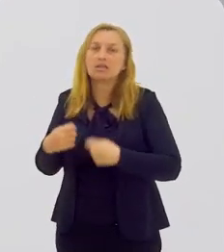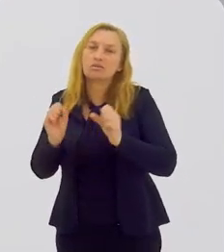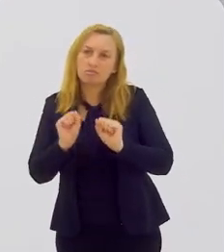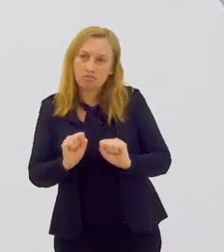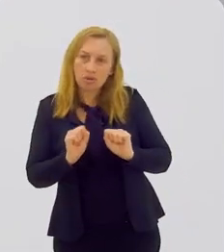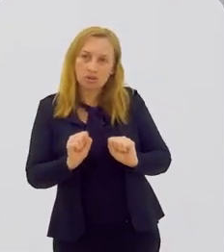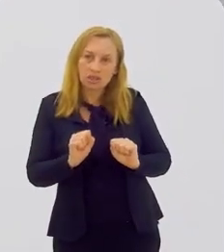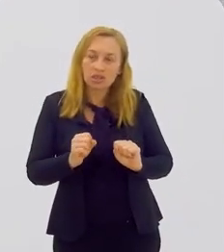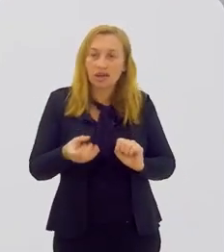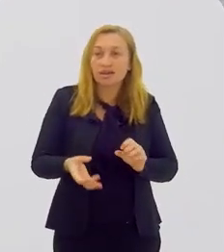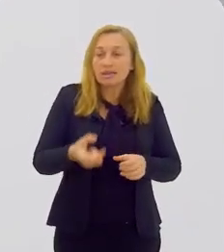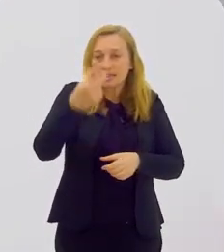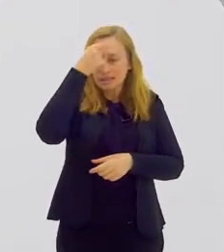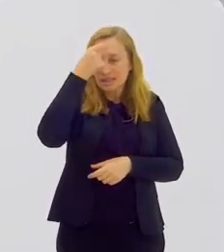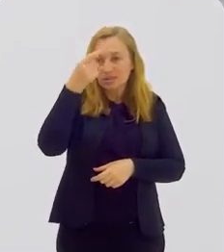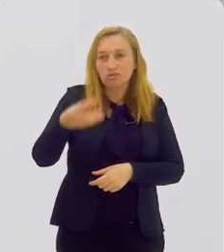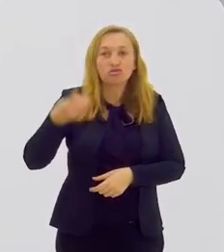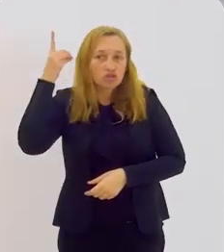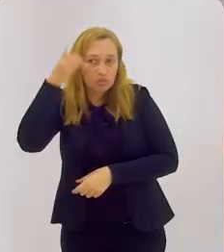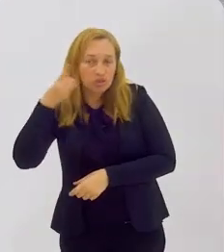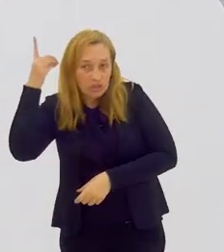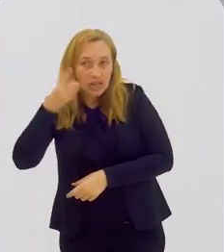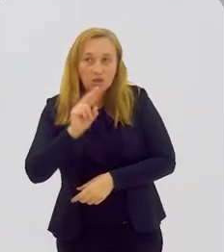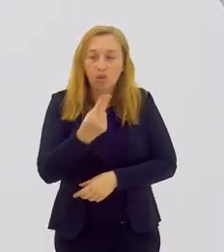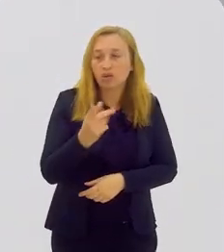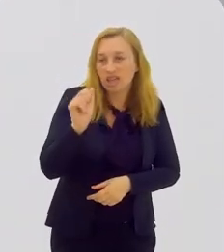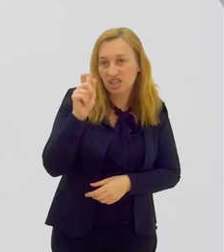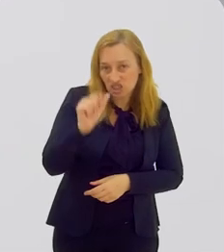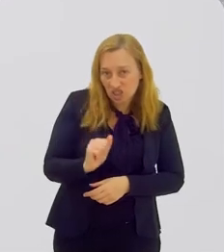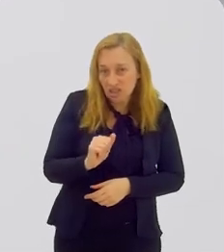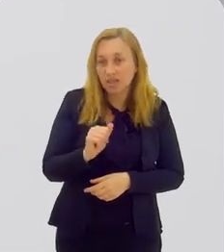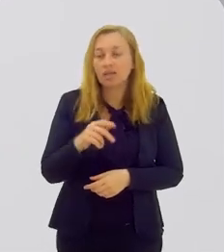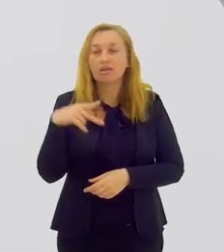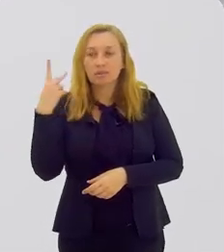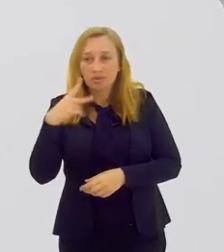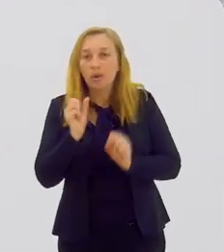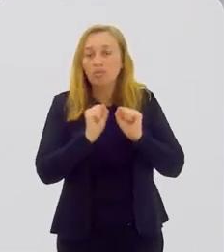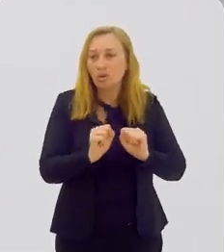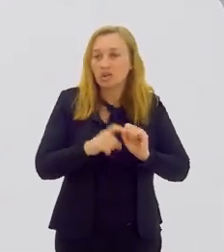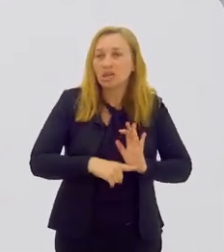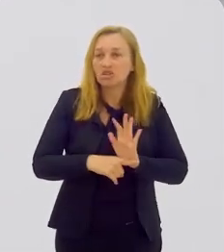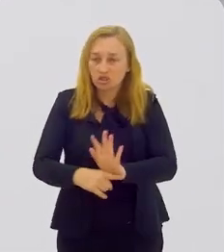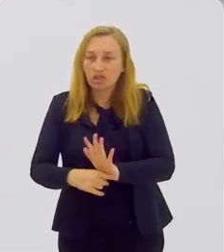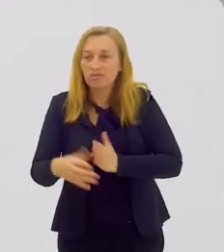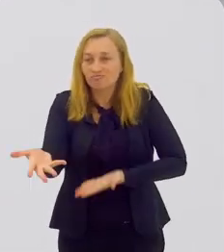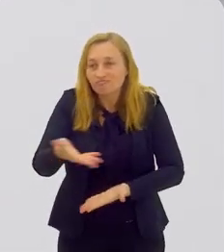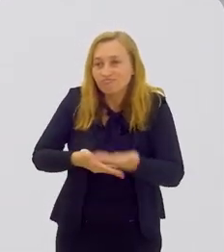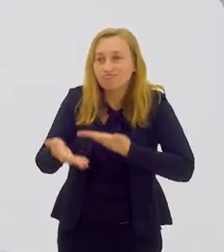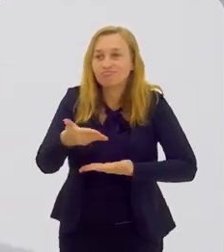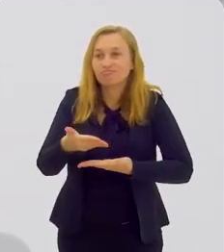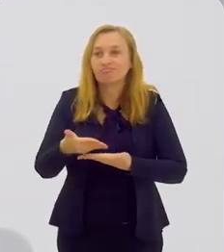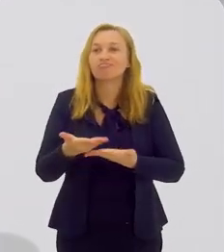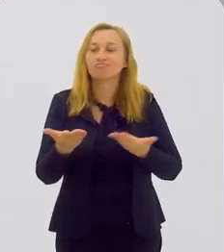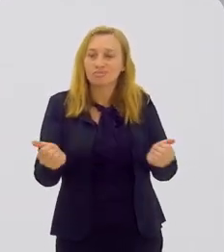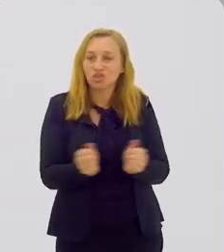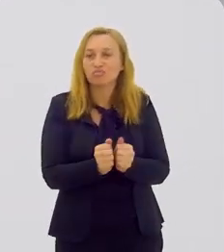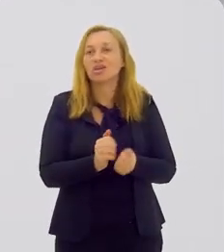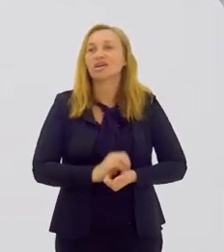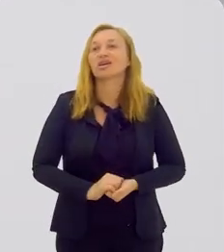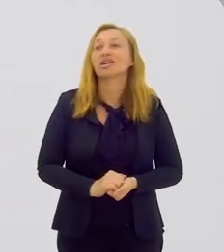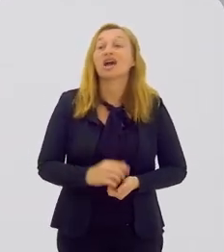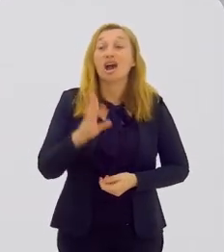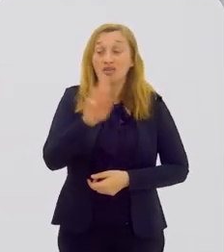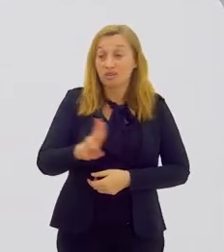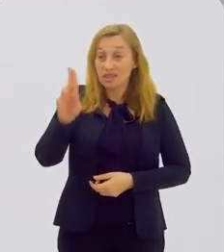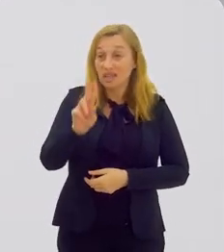que talvez esteja na cabeça dos parlamentares ou na agenda parlamentar e que a gente possa também se agregar e